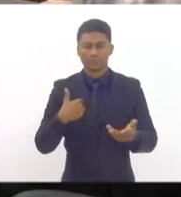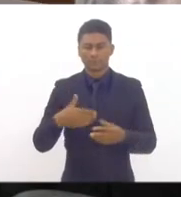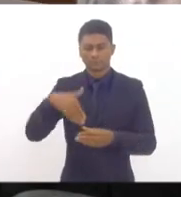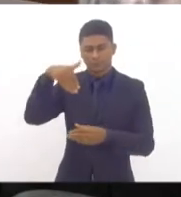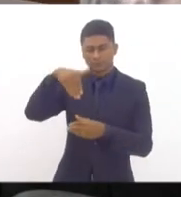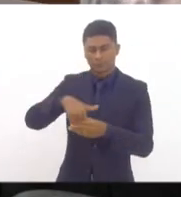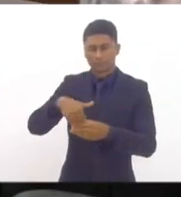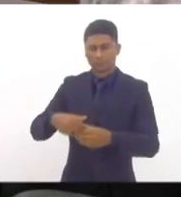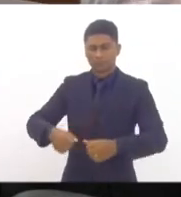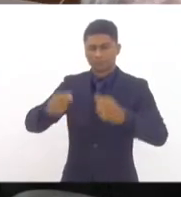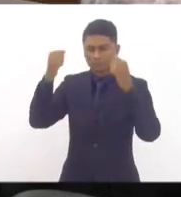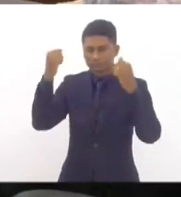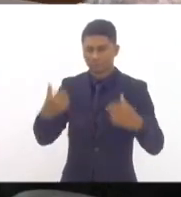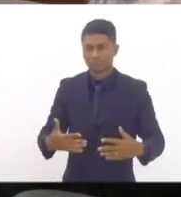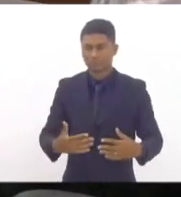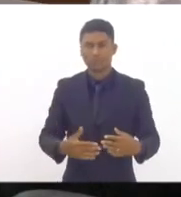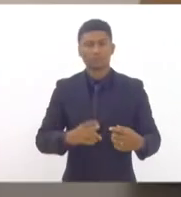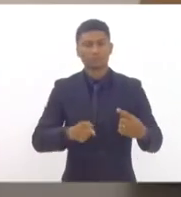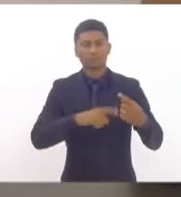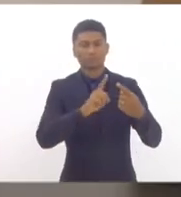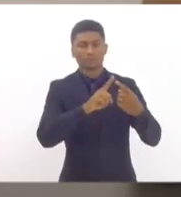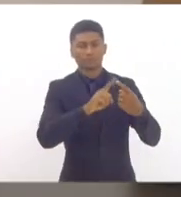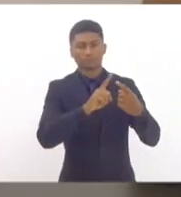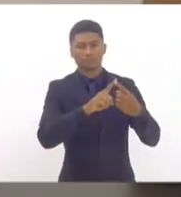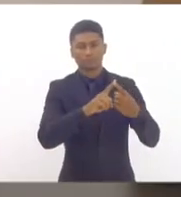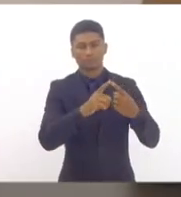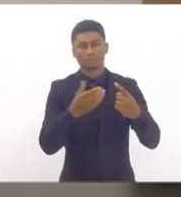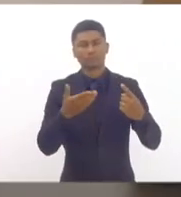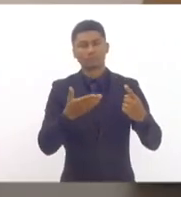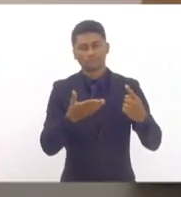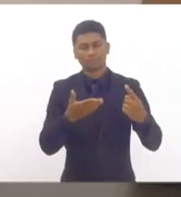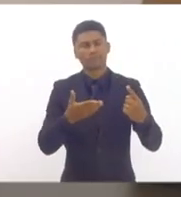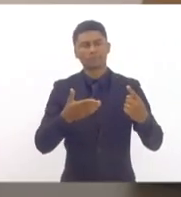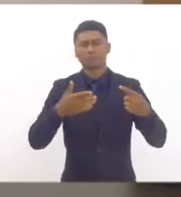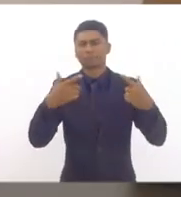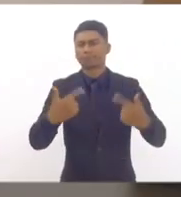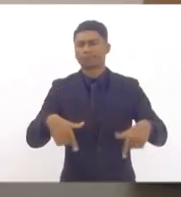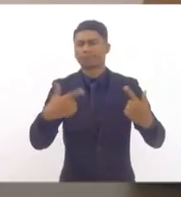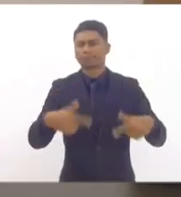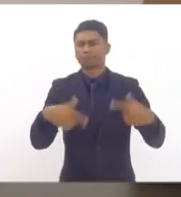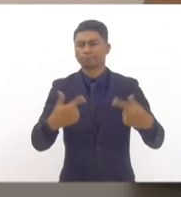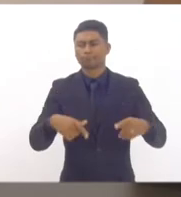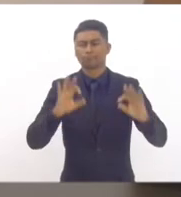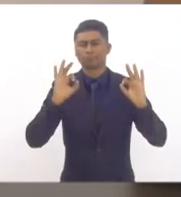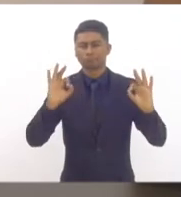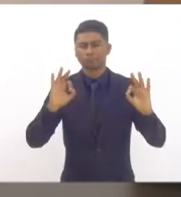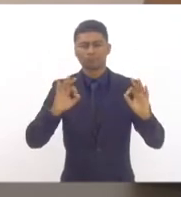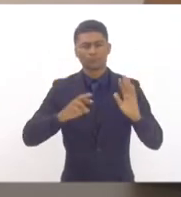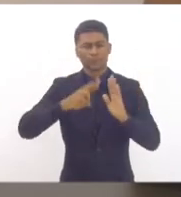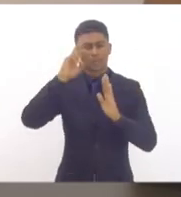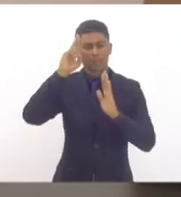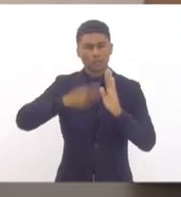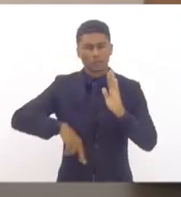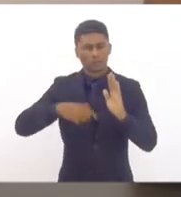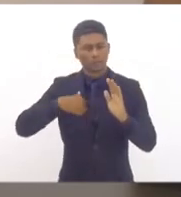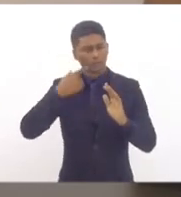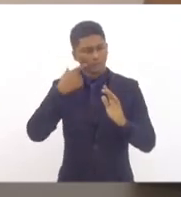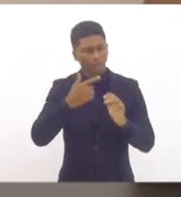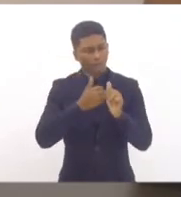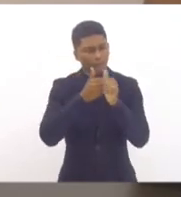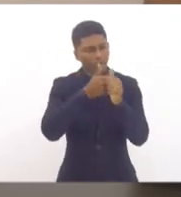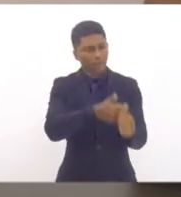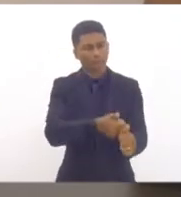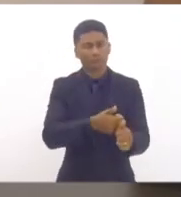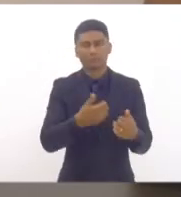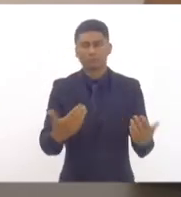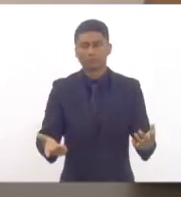voto da recondução, tendo em vista o trabalho executado. Eu acompanhei alguns relatórios lá enquanto secretaria, então eu